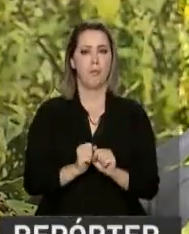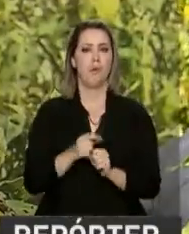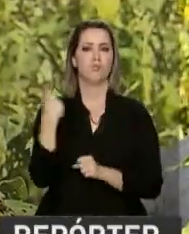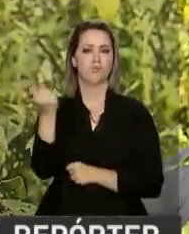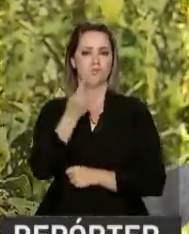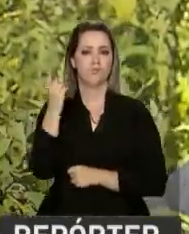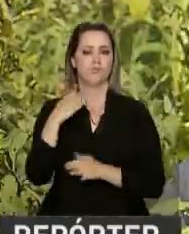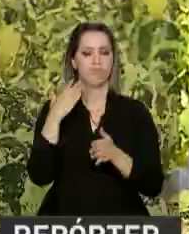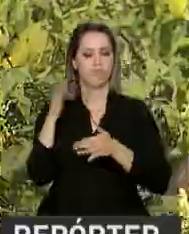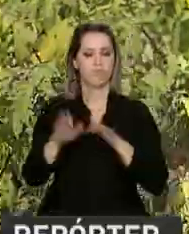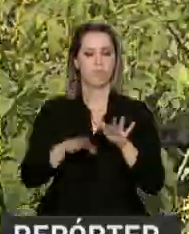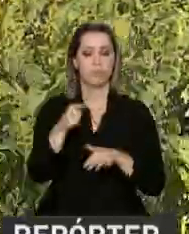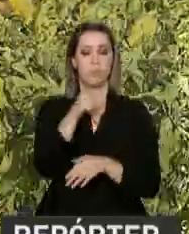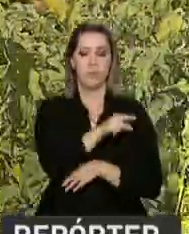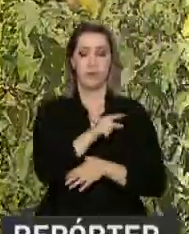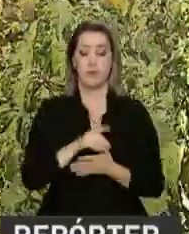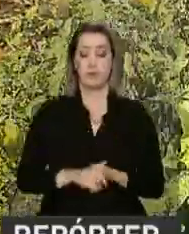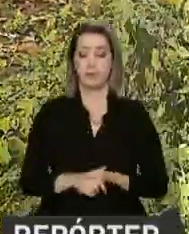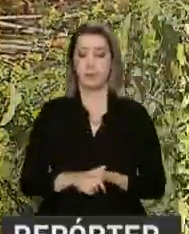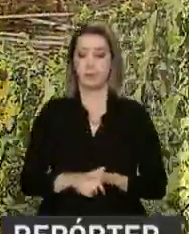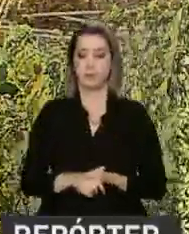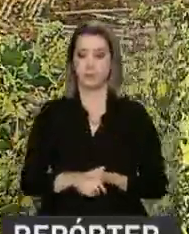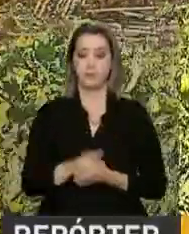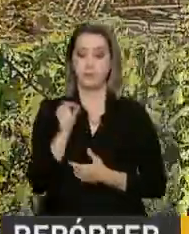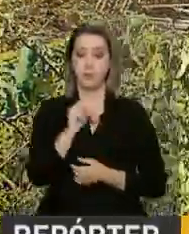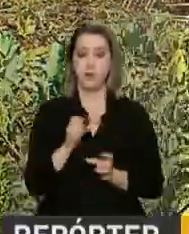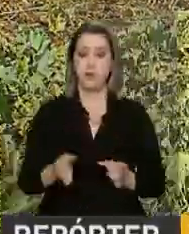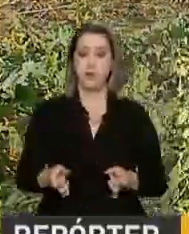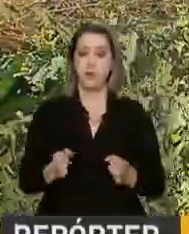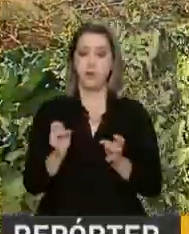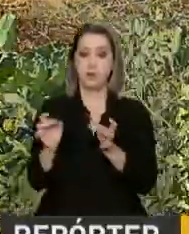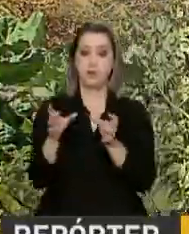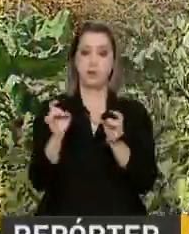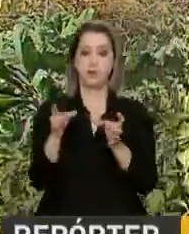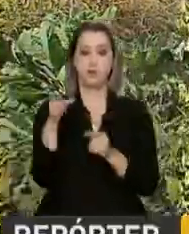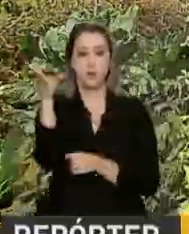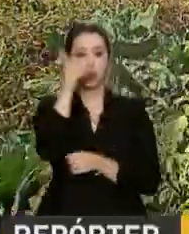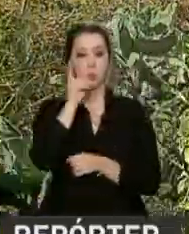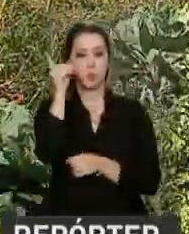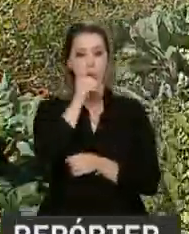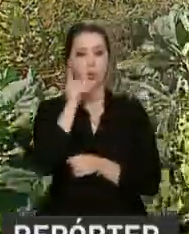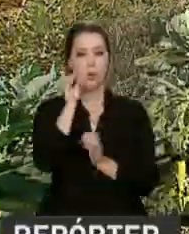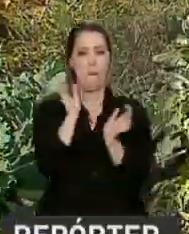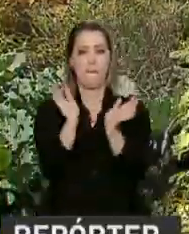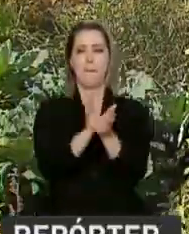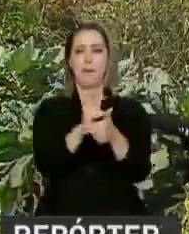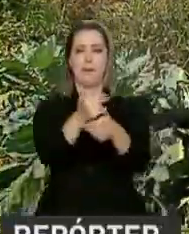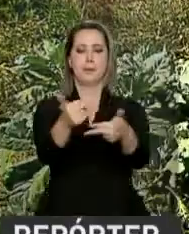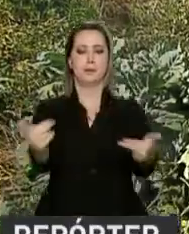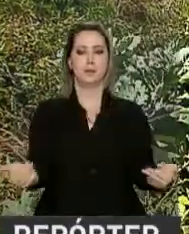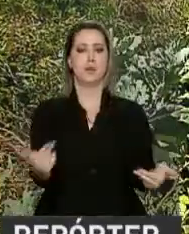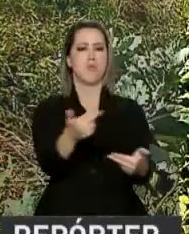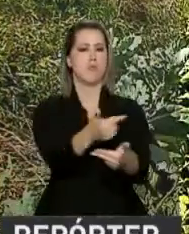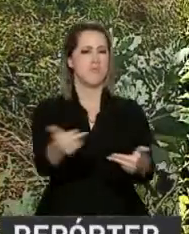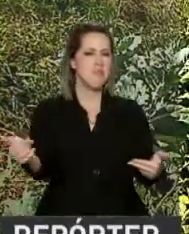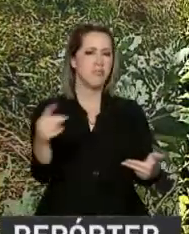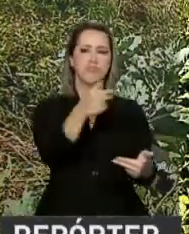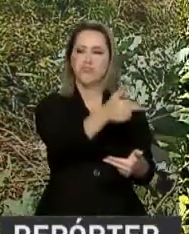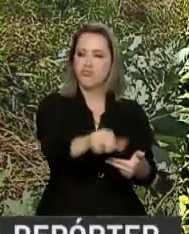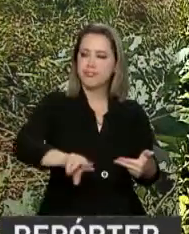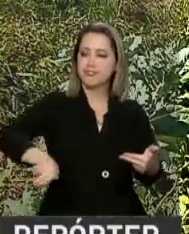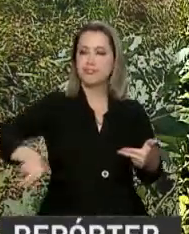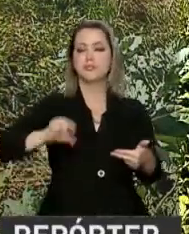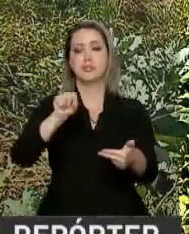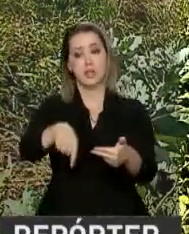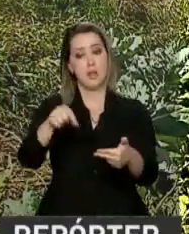para a feira de cristalina aos domingos entre 20 e 25 caixas de couve batata quiabo cheiro verde e outros produtos